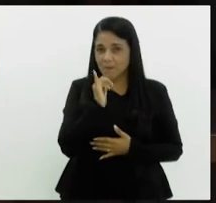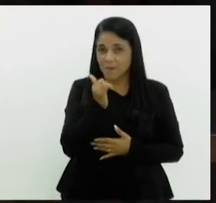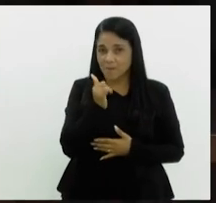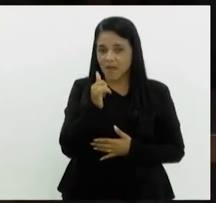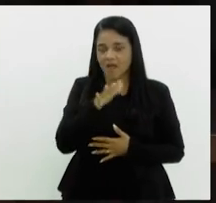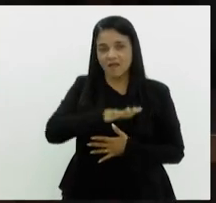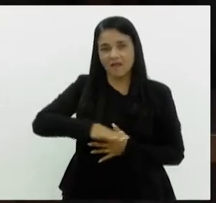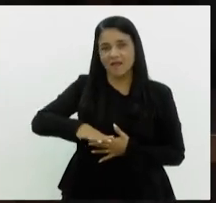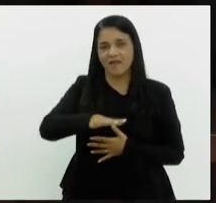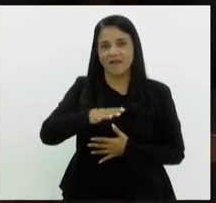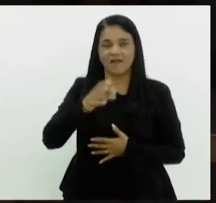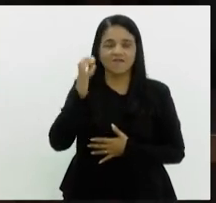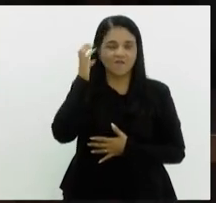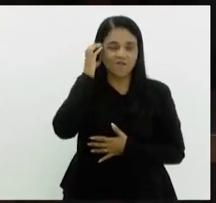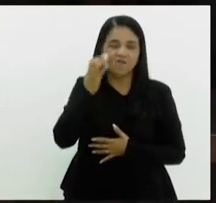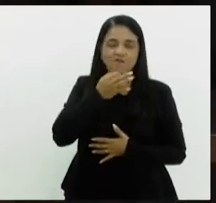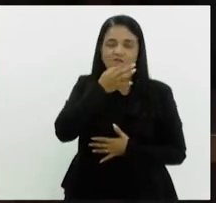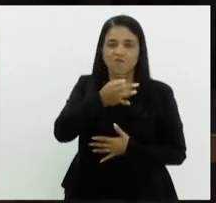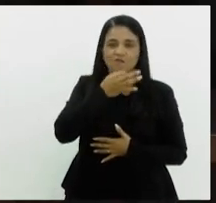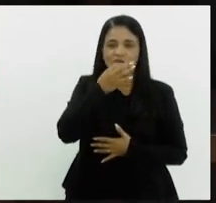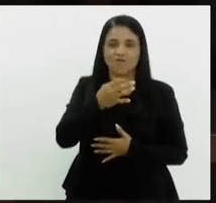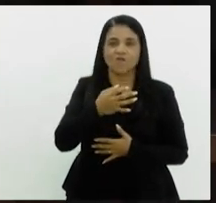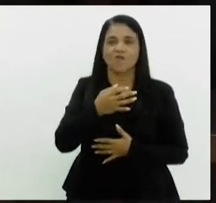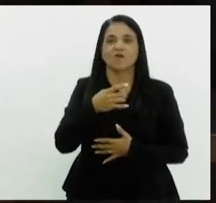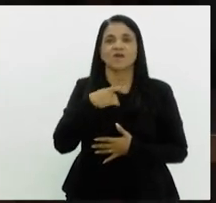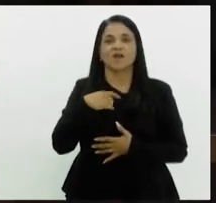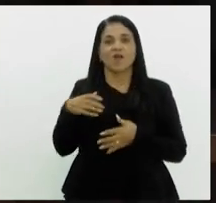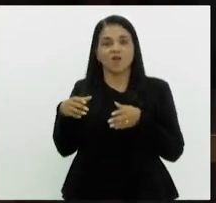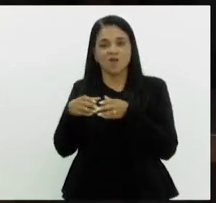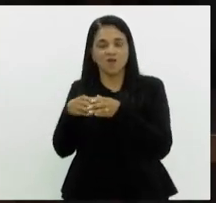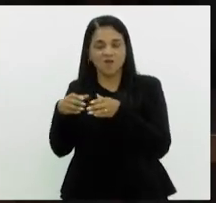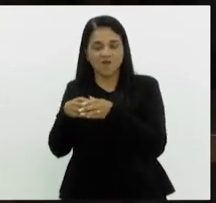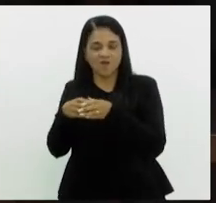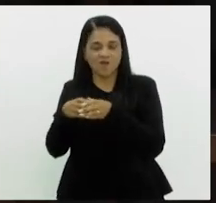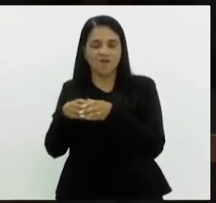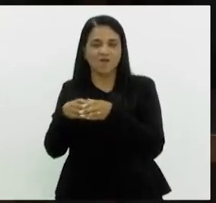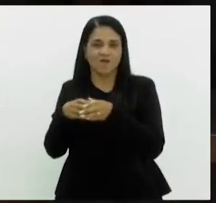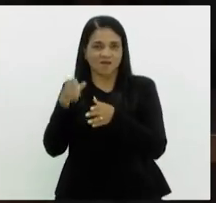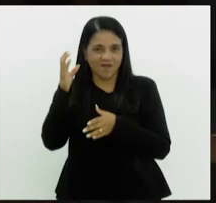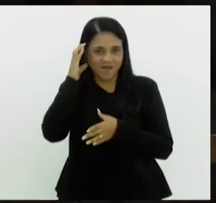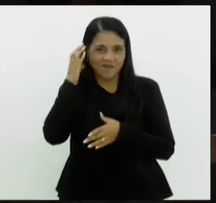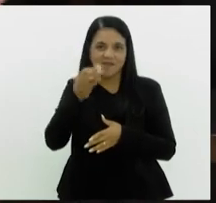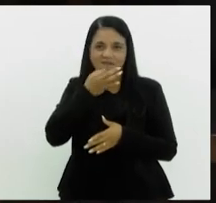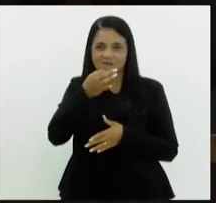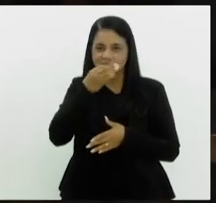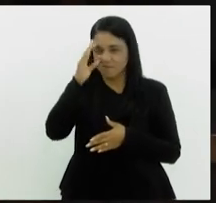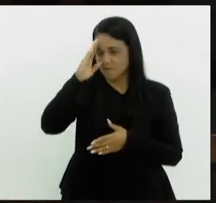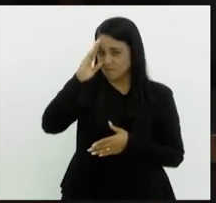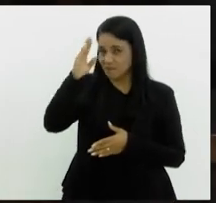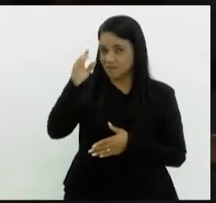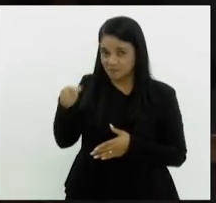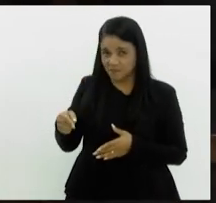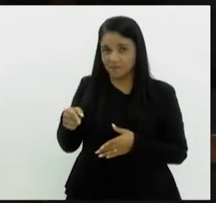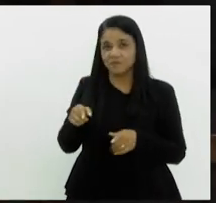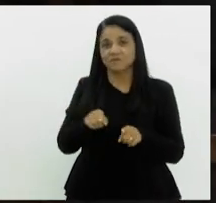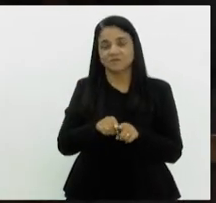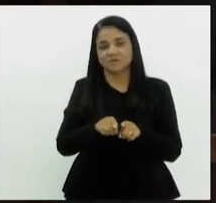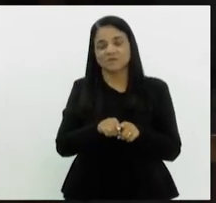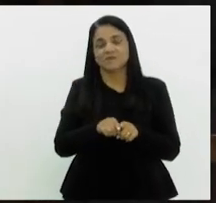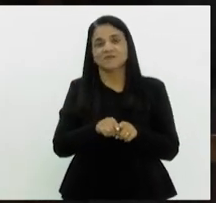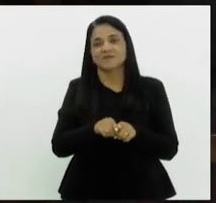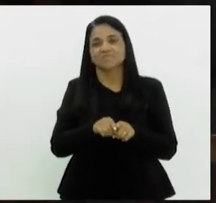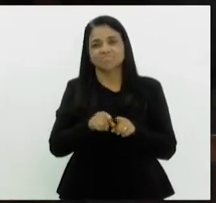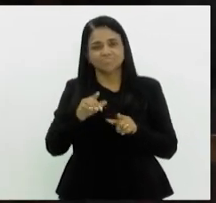voz. Então, a comunicação comunitária, que é o saldo desde sempre, ela é fundamental. E as rádios comunitárias têm um